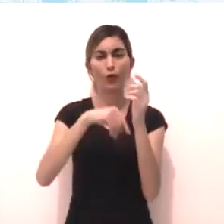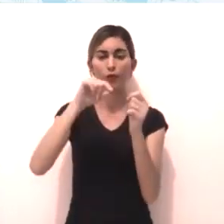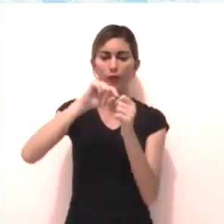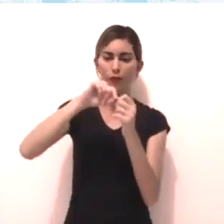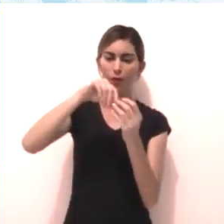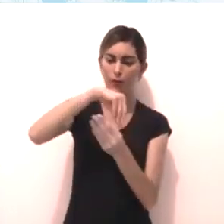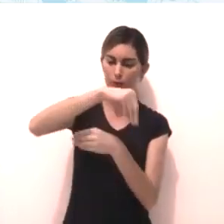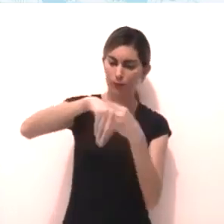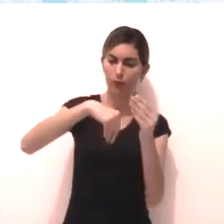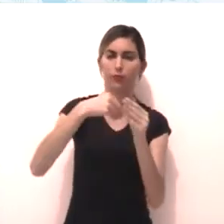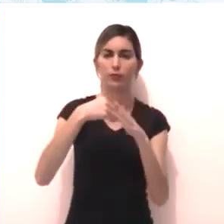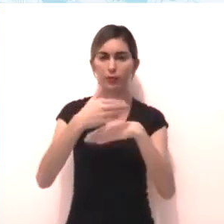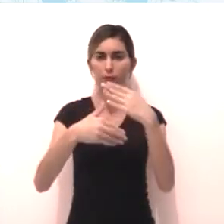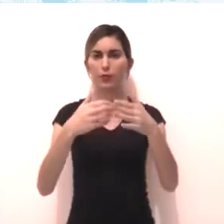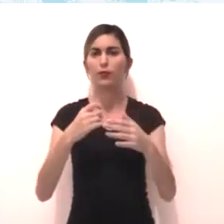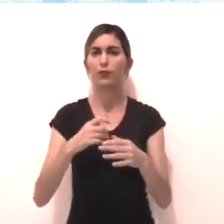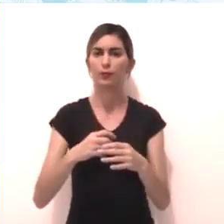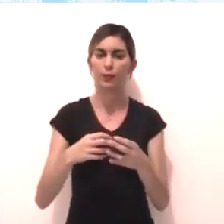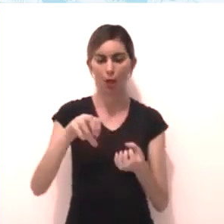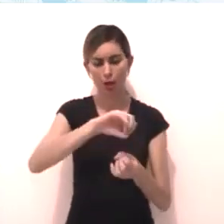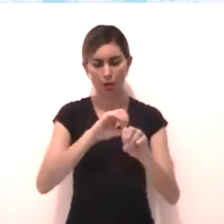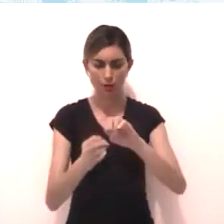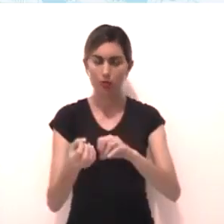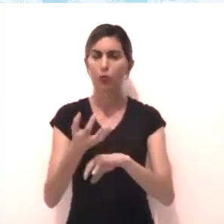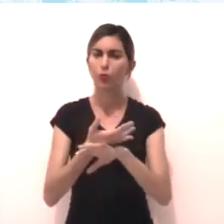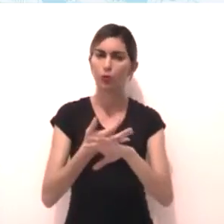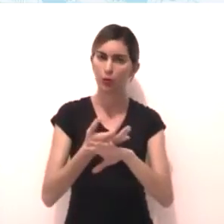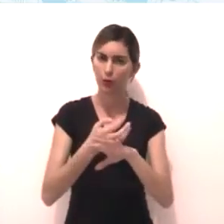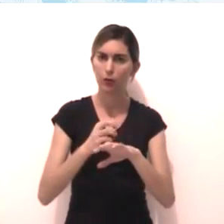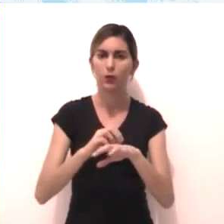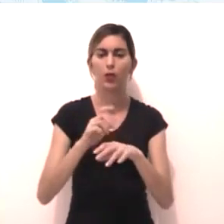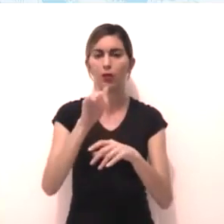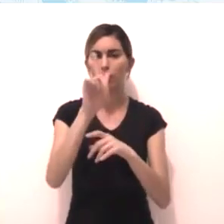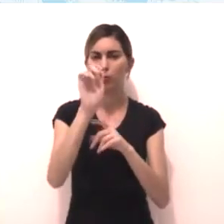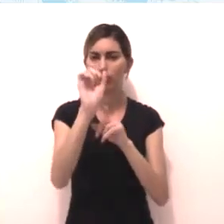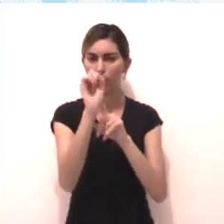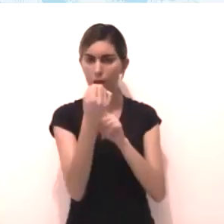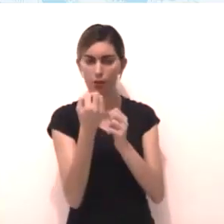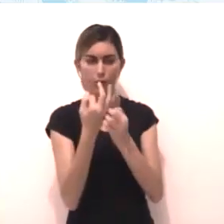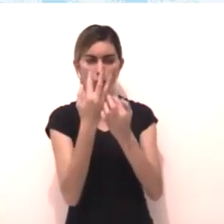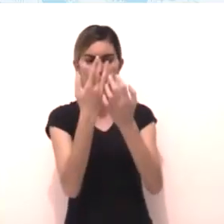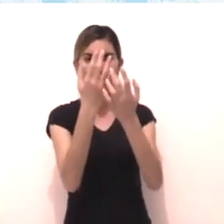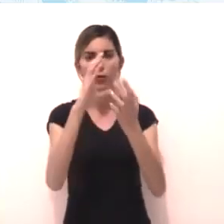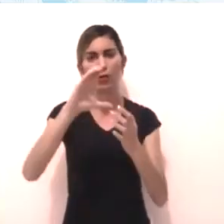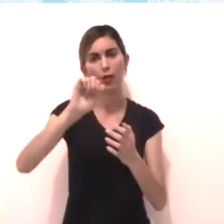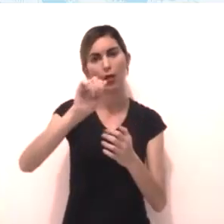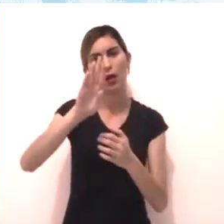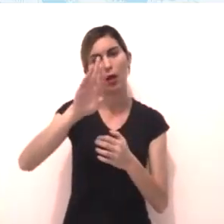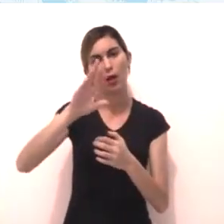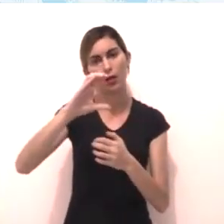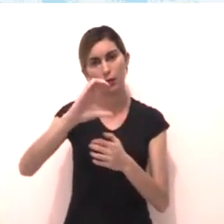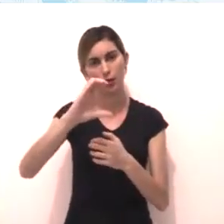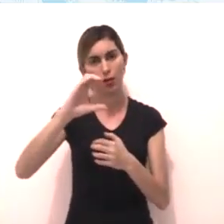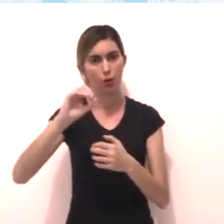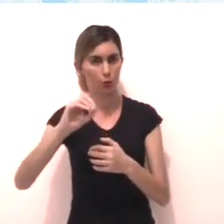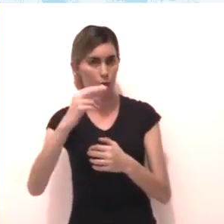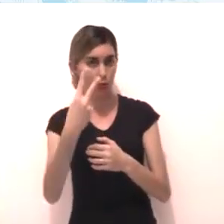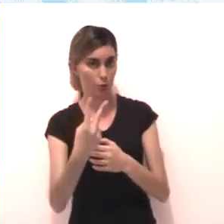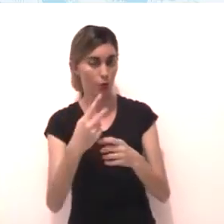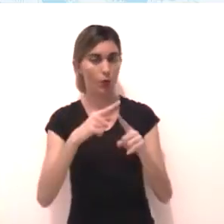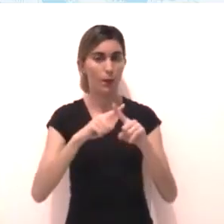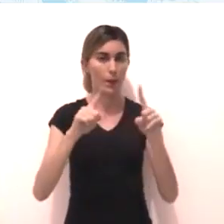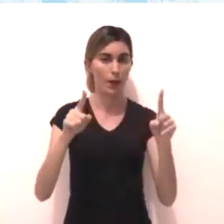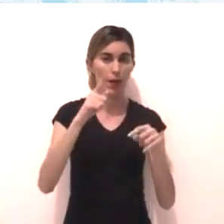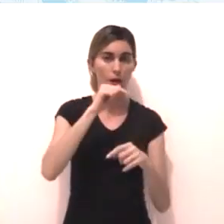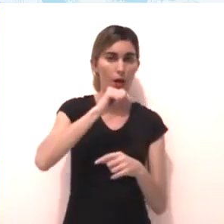o processo de fotossíntese, que é uma reação química onde o gás carbônico mais